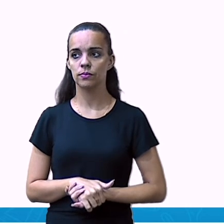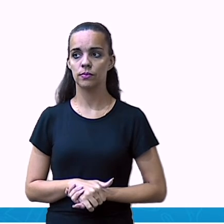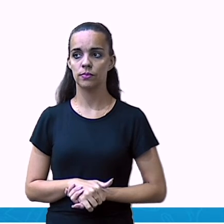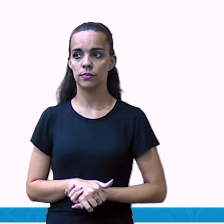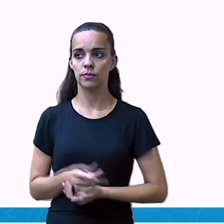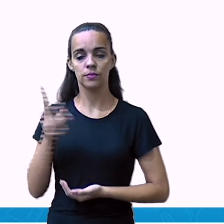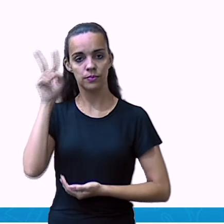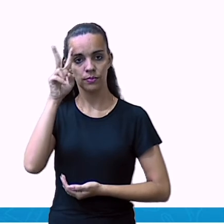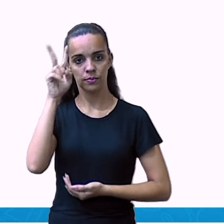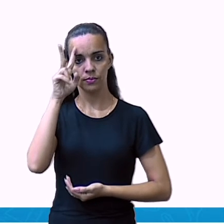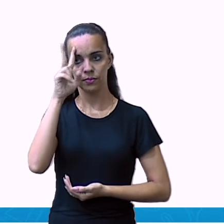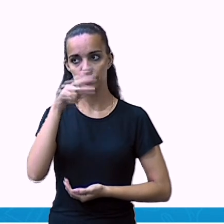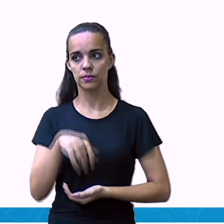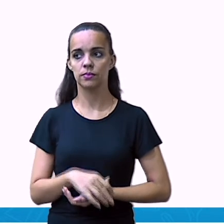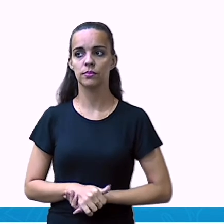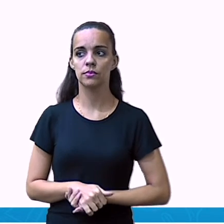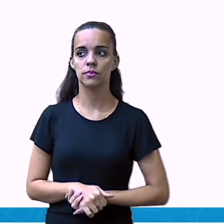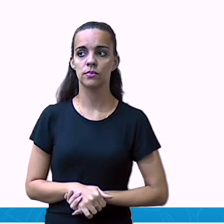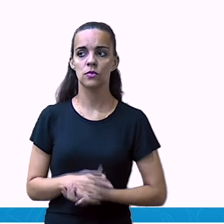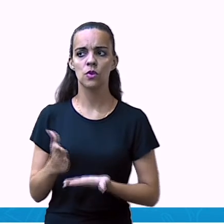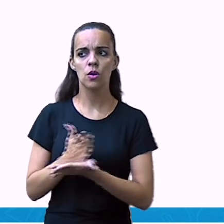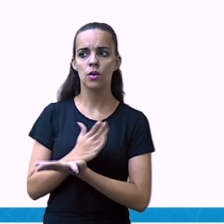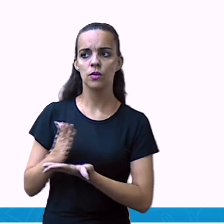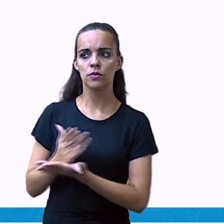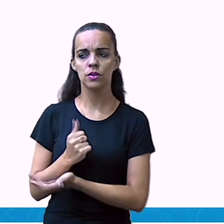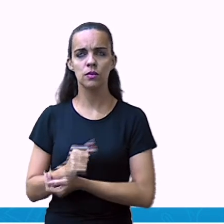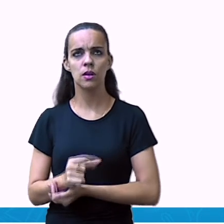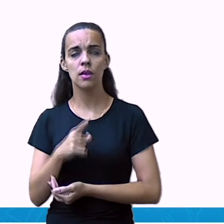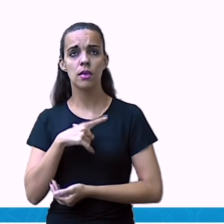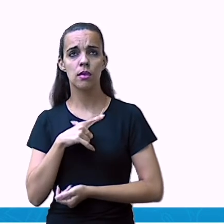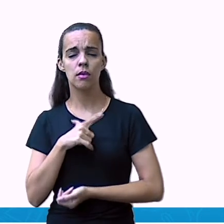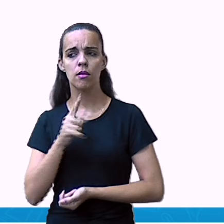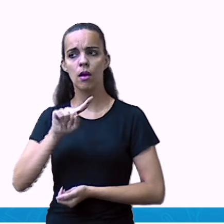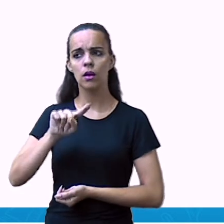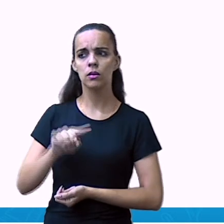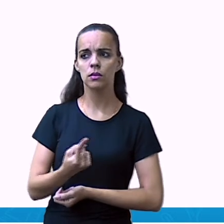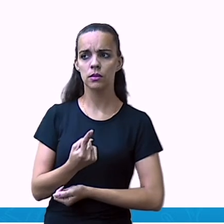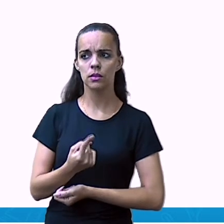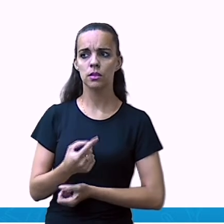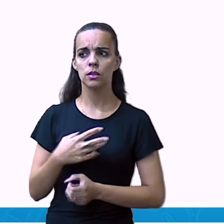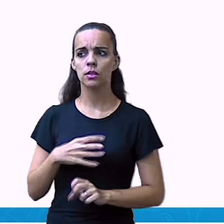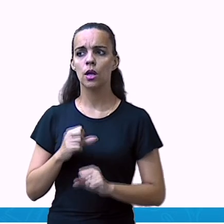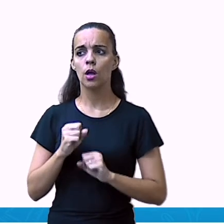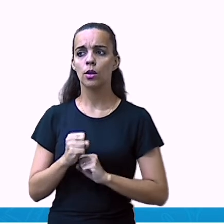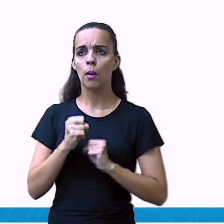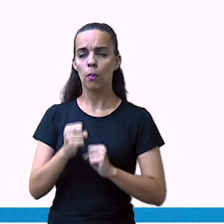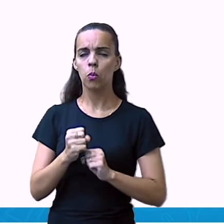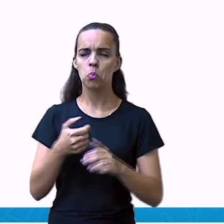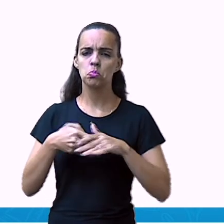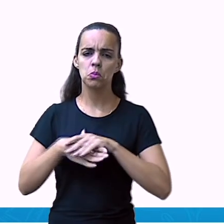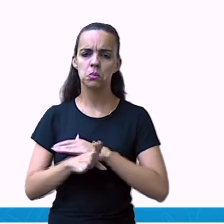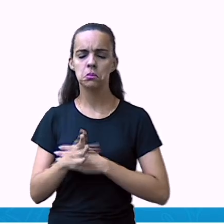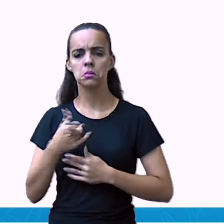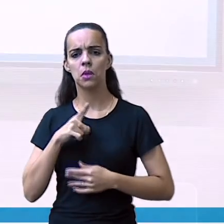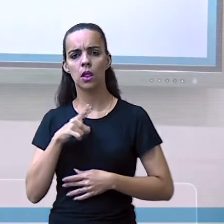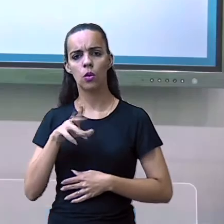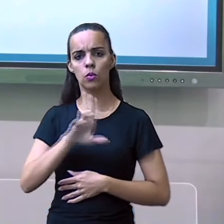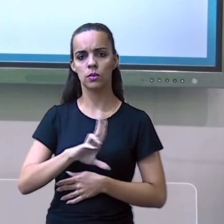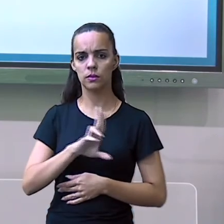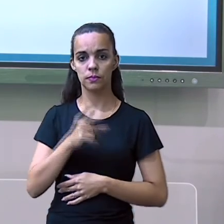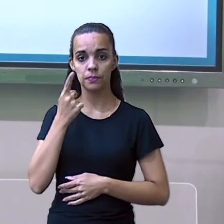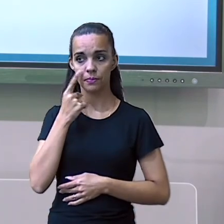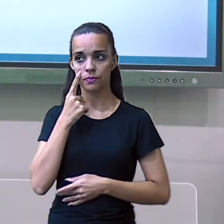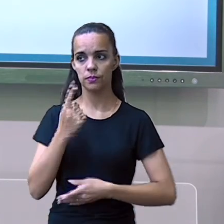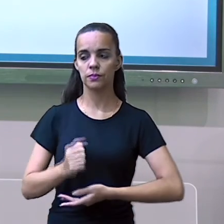Vamos lembrar os casos em que a vírgula costuma ser usada? E aí, vamos